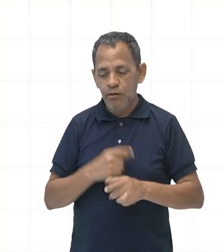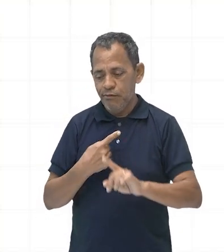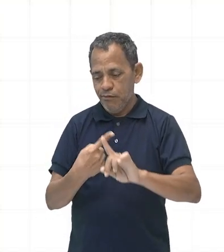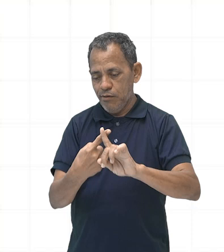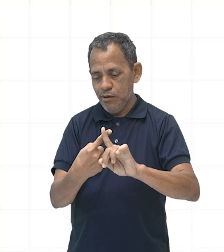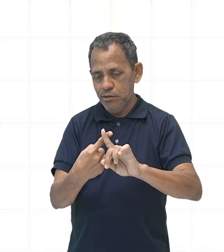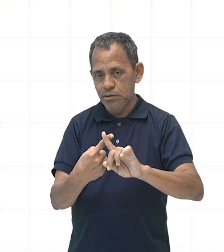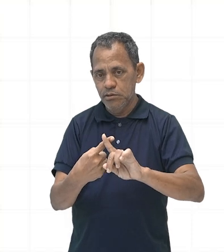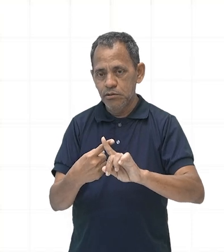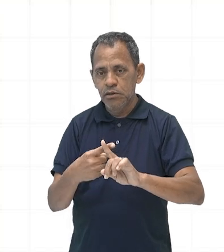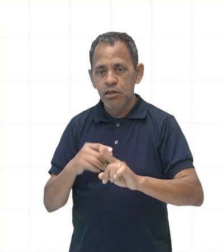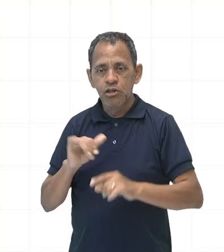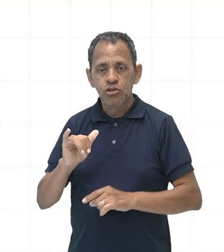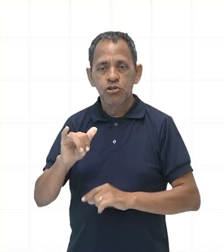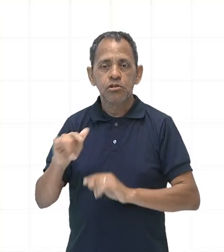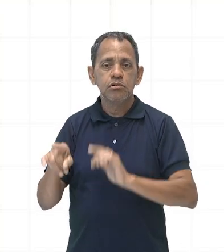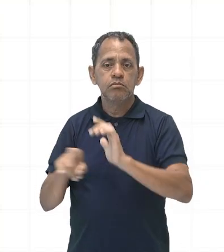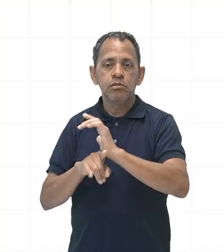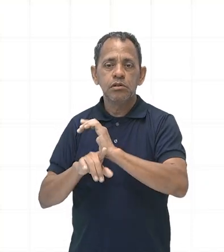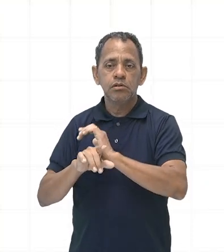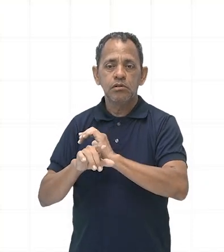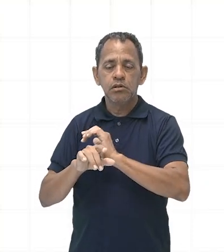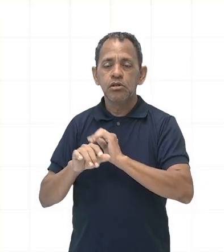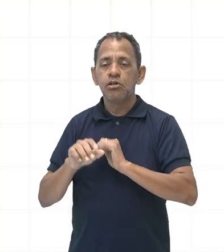vezes x menos y.